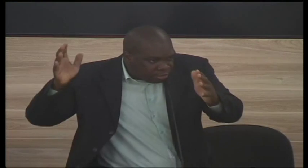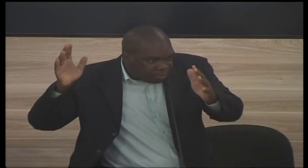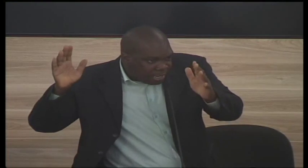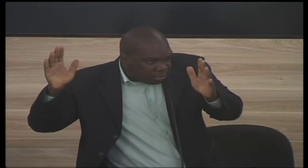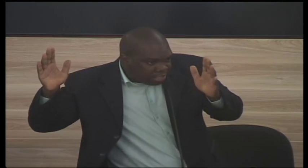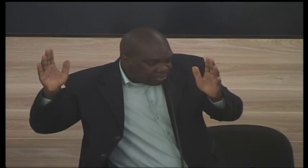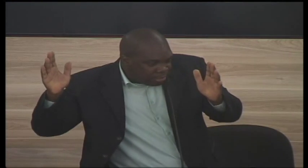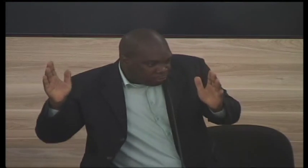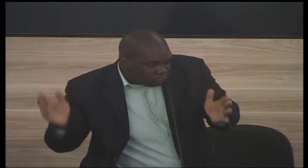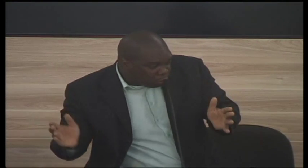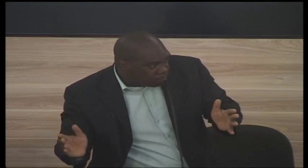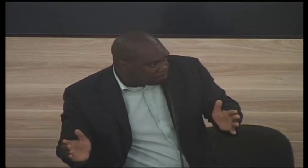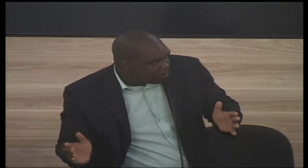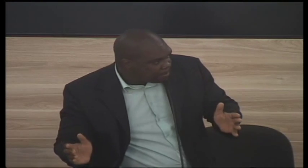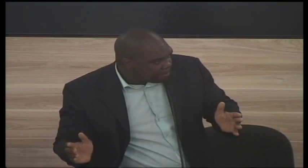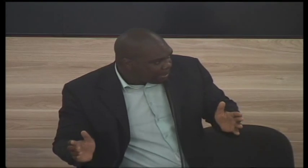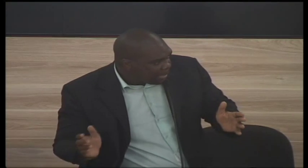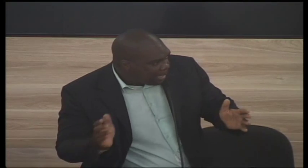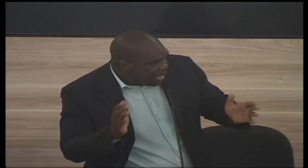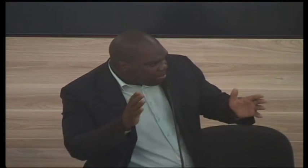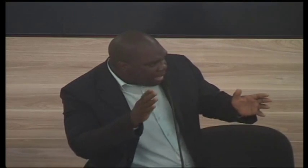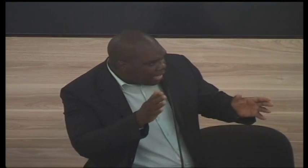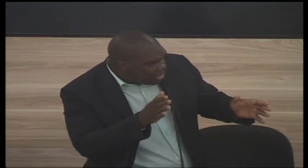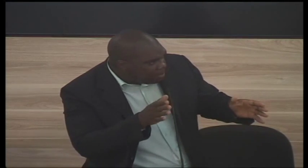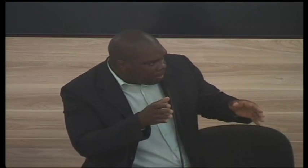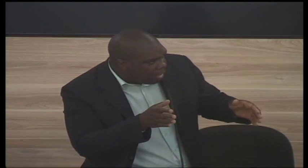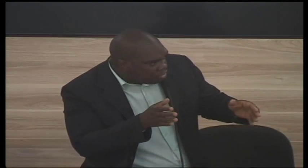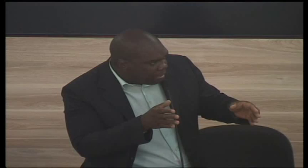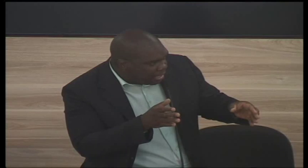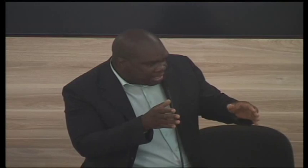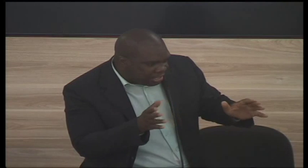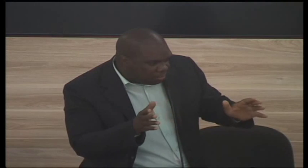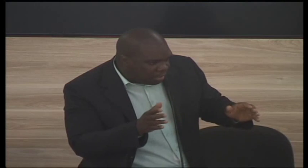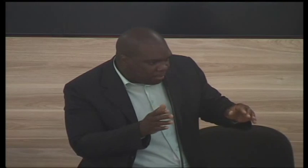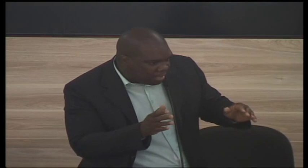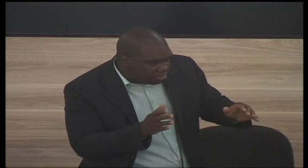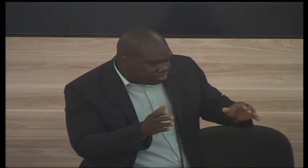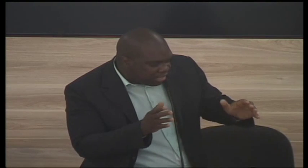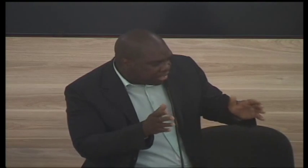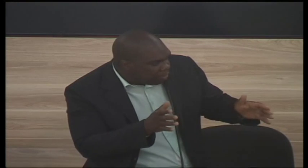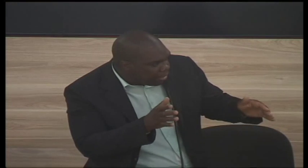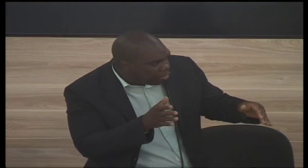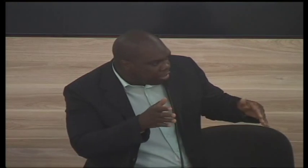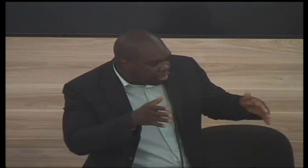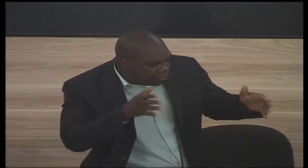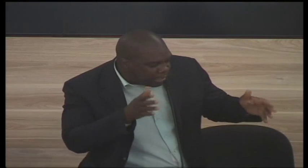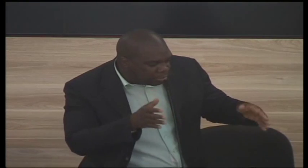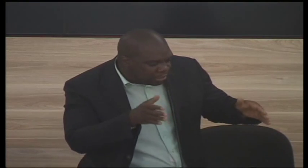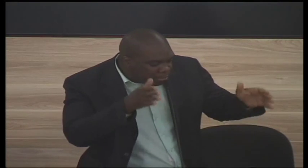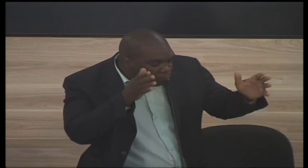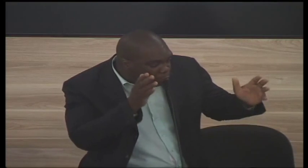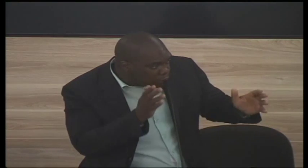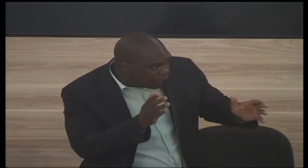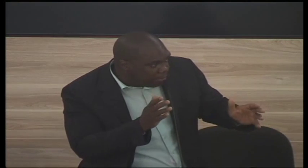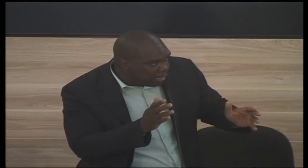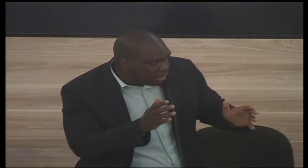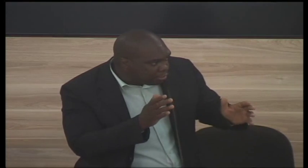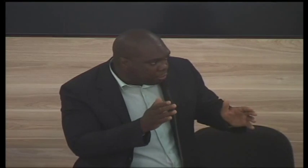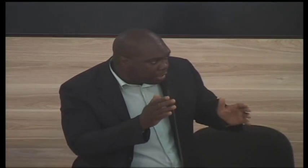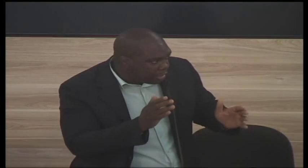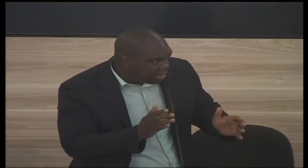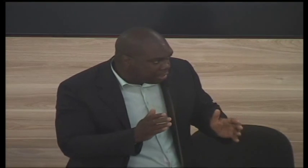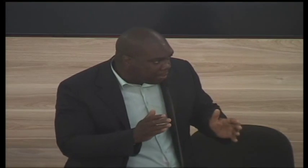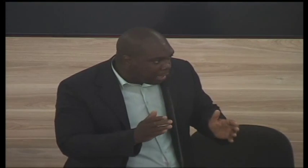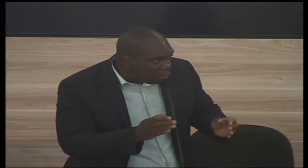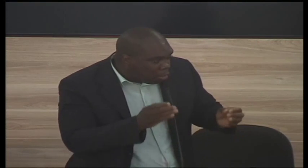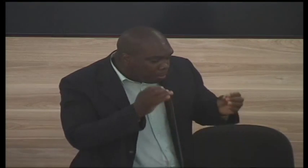tem 200 metros acima de muro, e mais para baixo, mais tranquilamente, uns 150, 200 metros de muro também